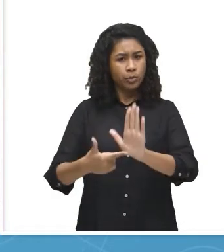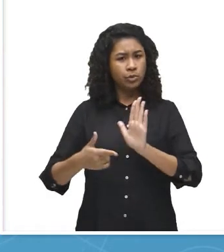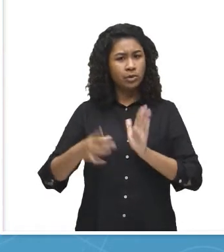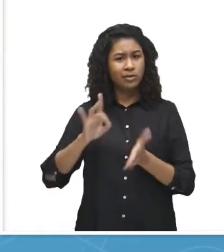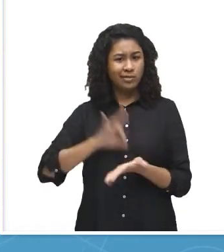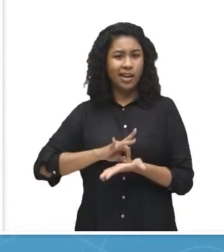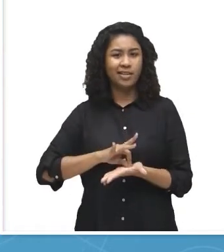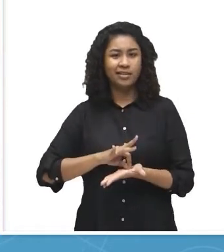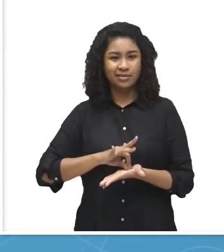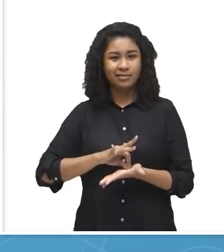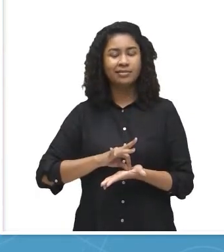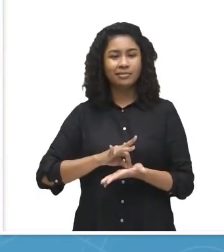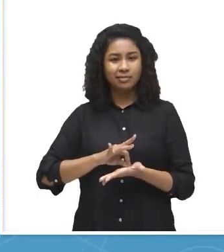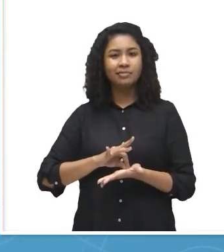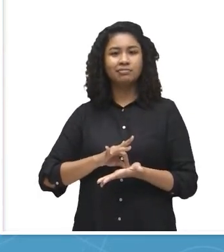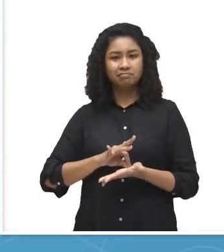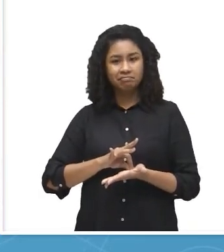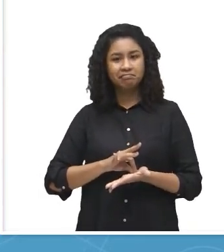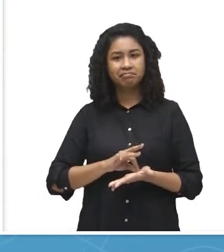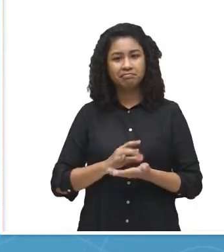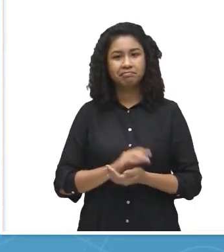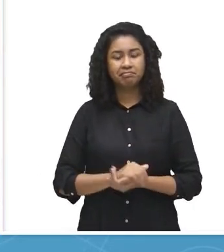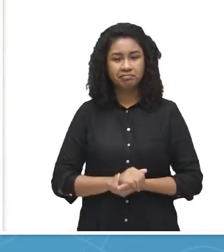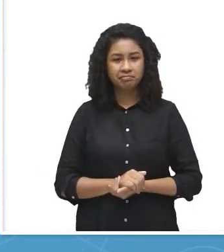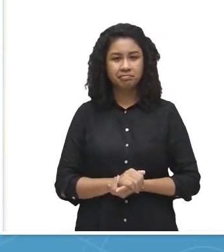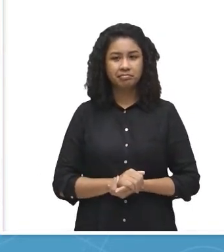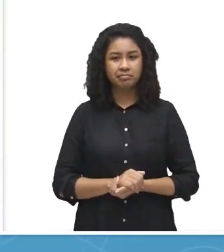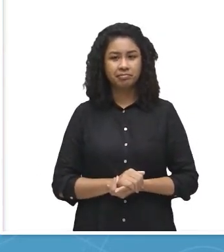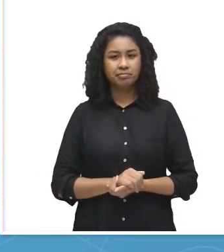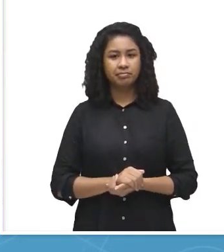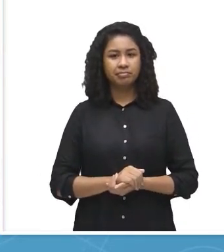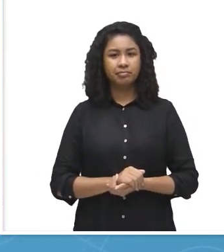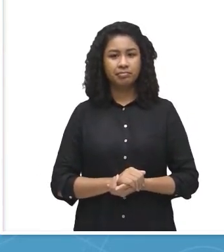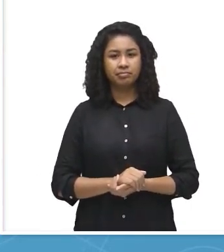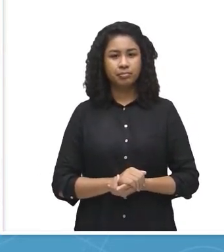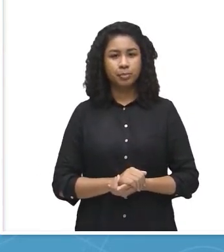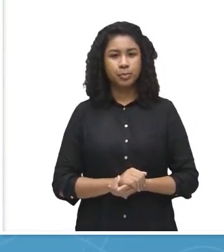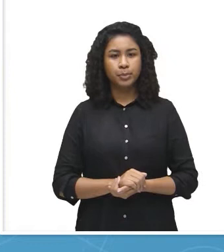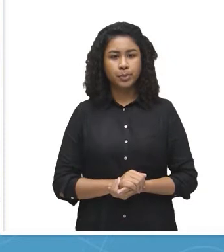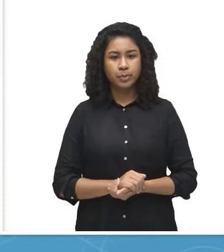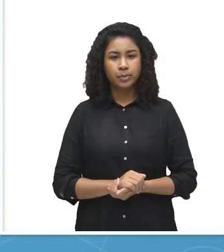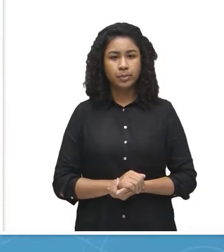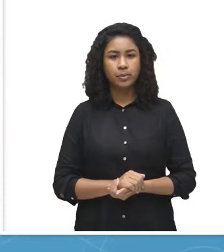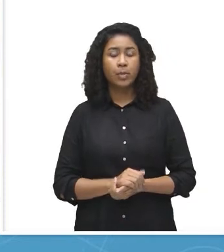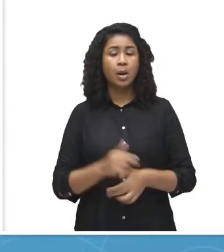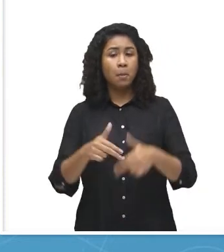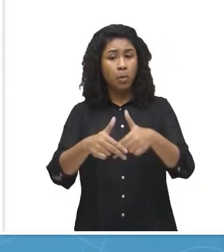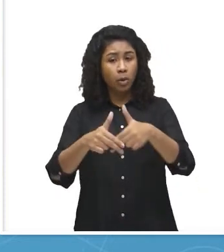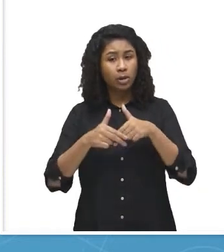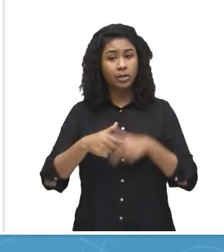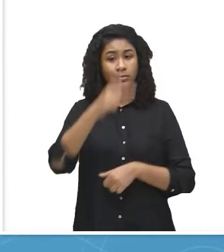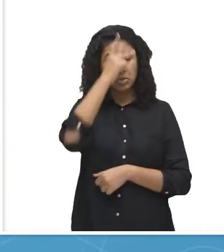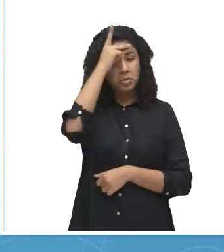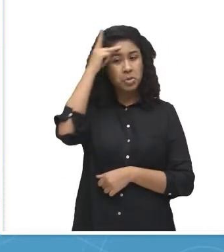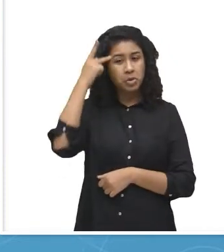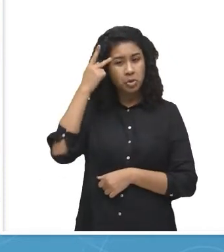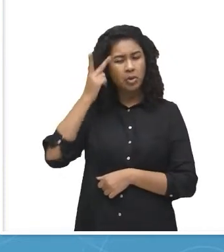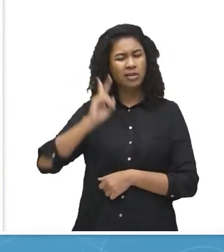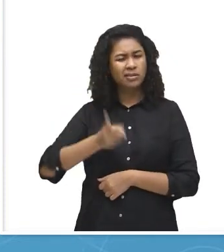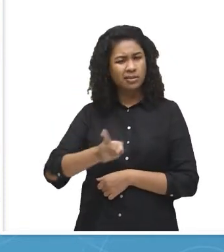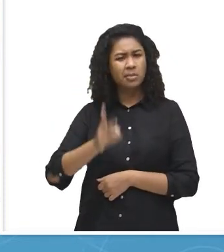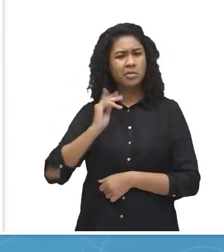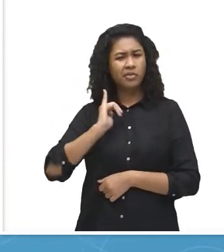romântico e mostrou que a realidade em uma guerra é outra. Por isso que muitas pessoas diziam que essa guerra